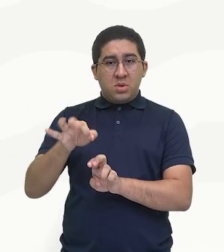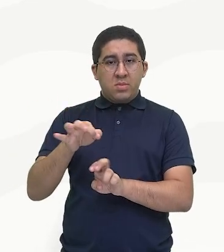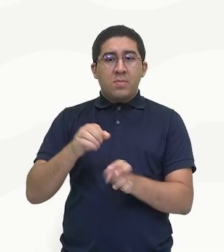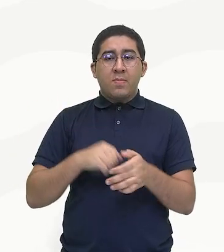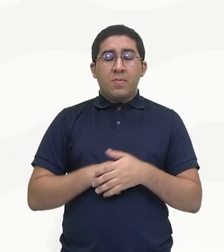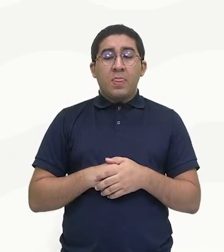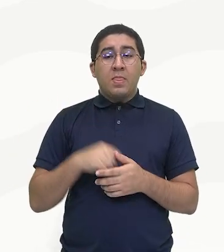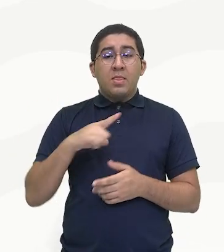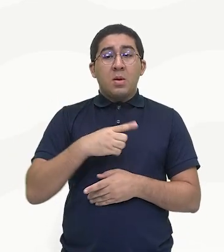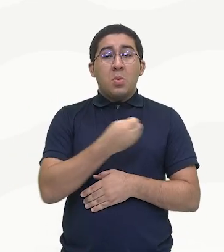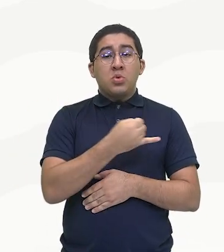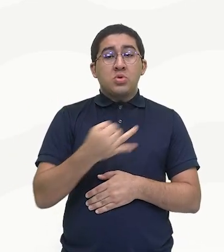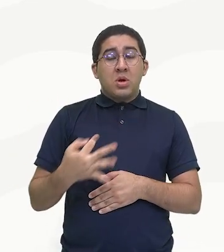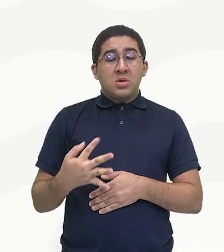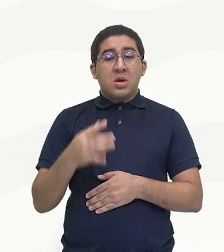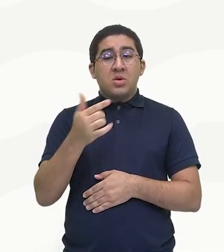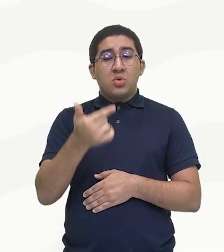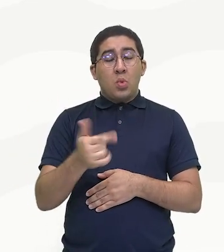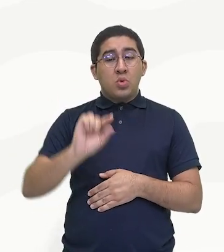um total de